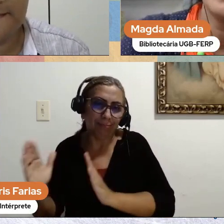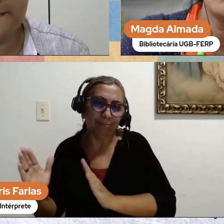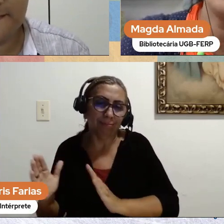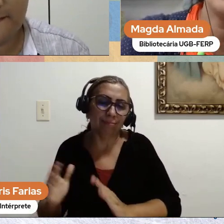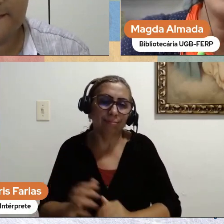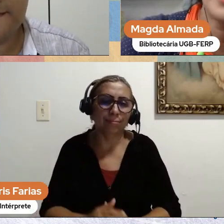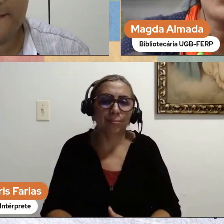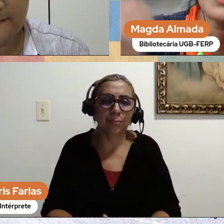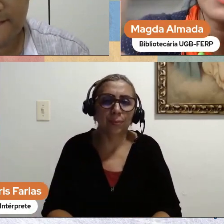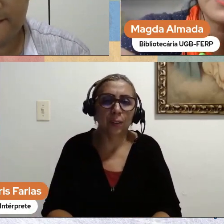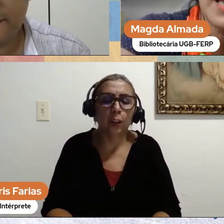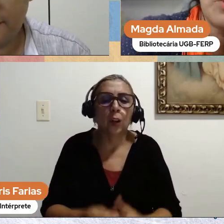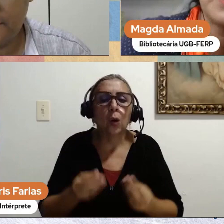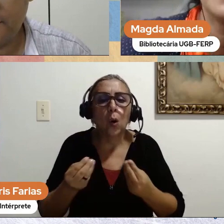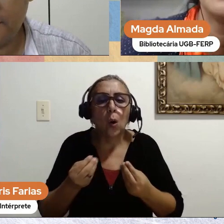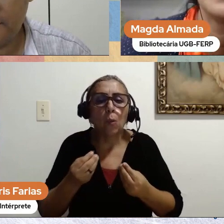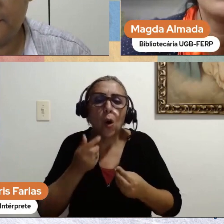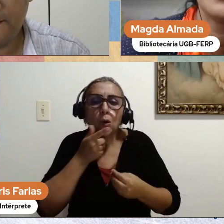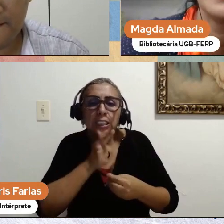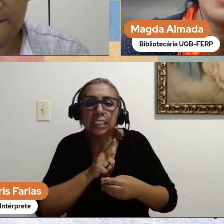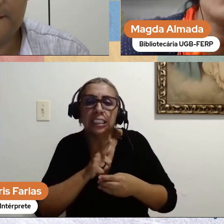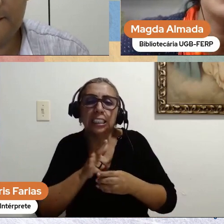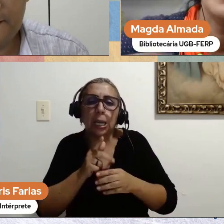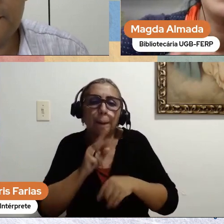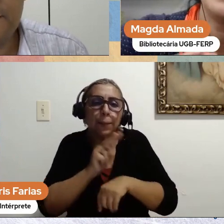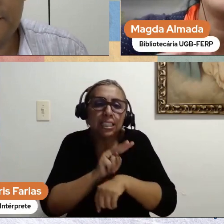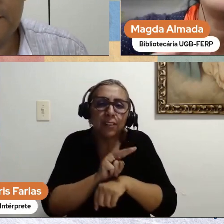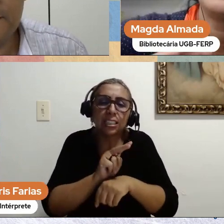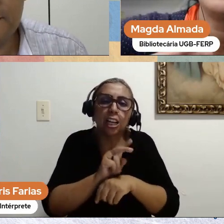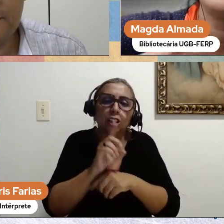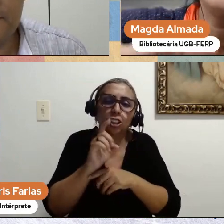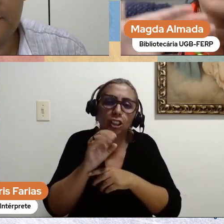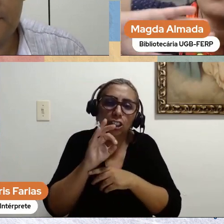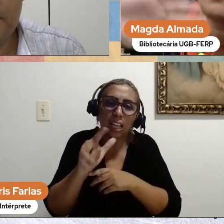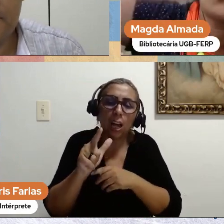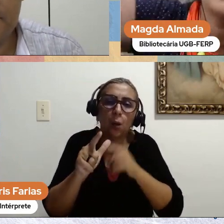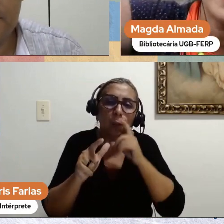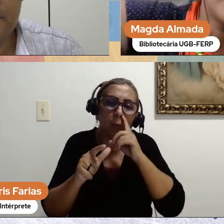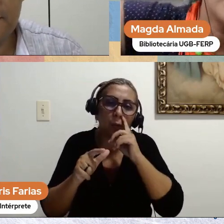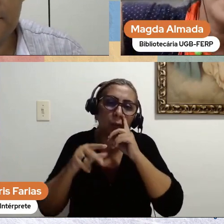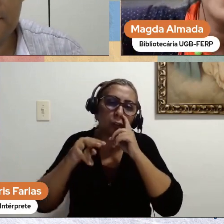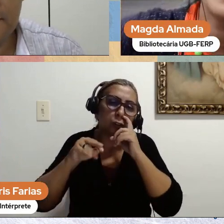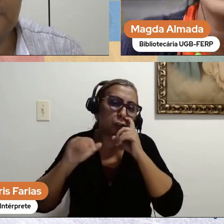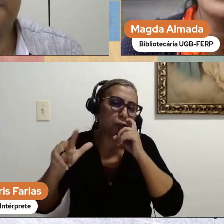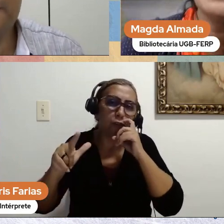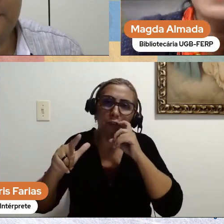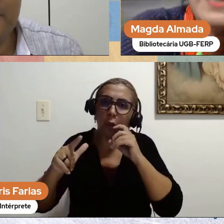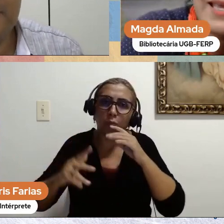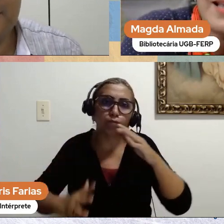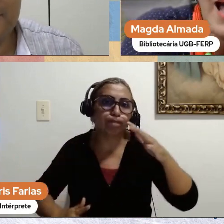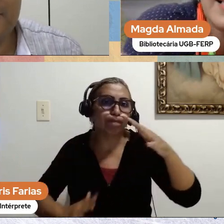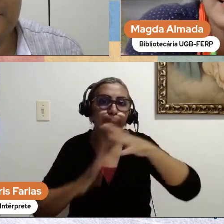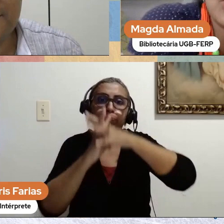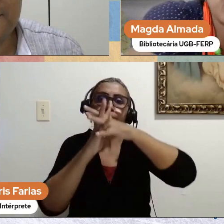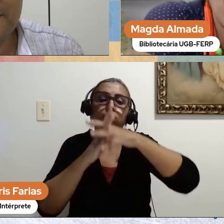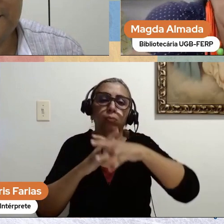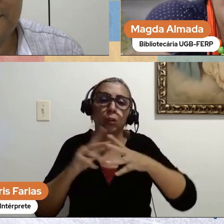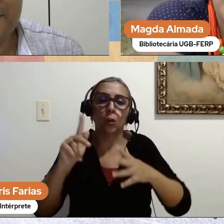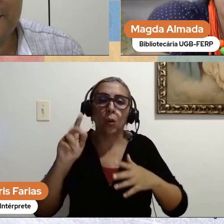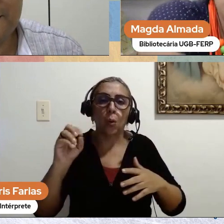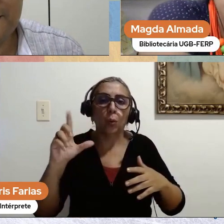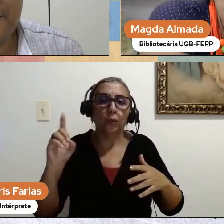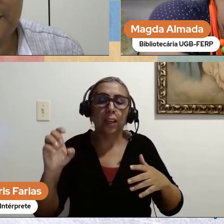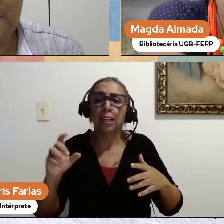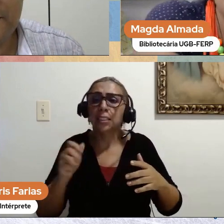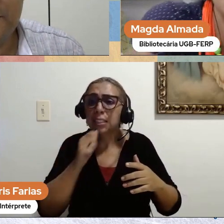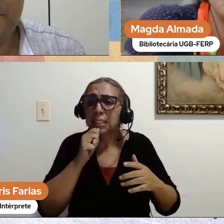Né? Como que eu quero alcançar uma preservação digital, né, nível golden, se eu nem ainda estou com a